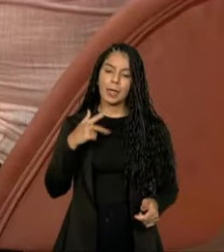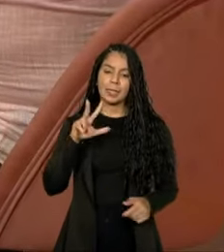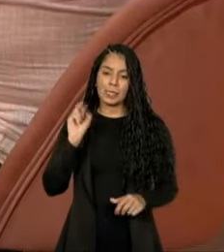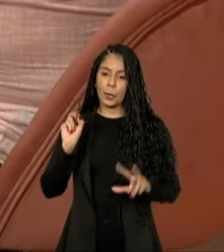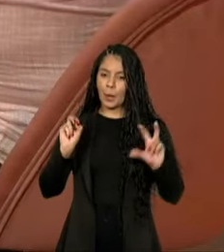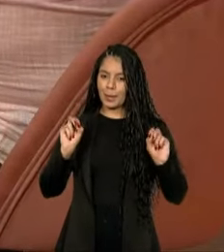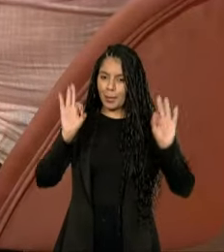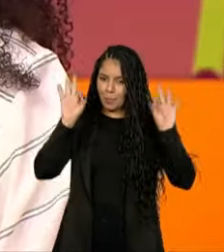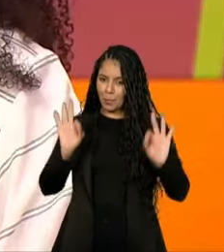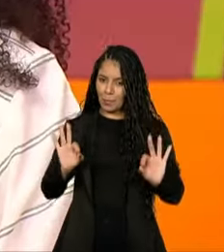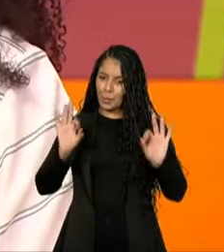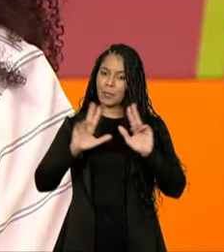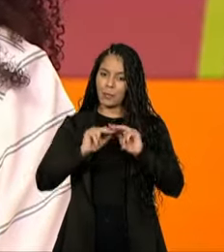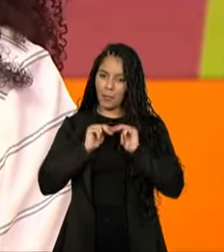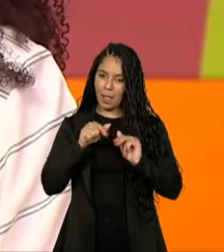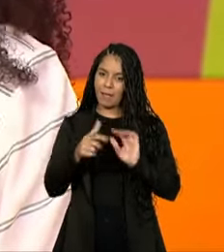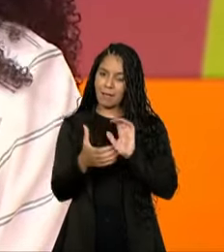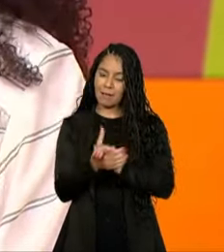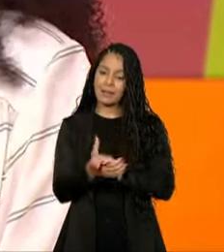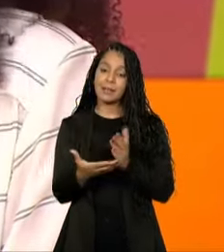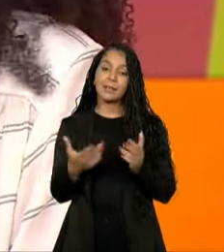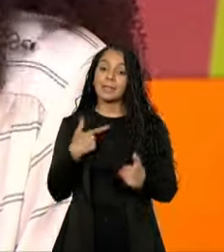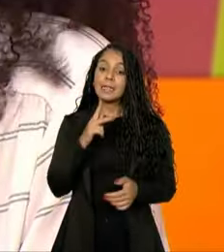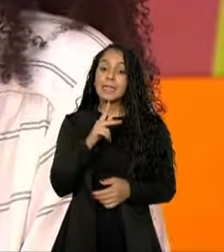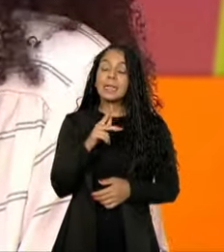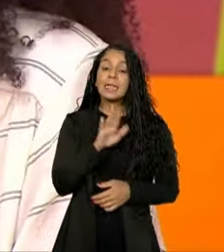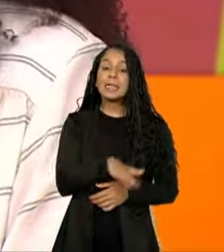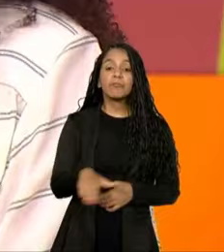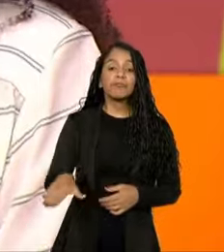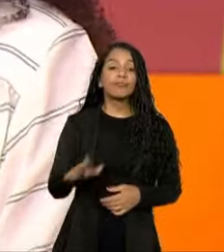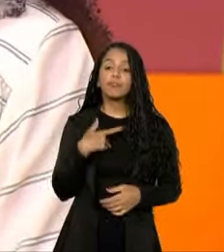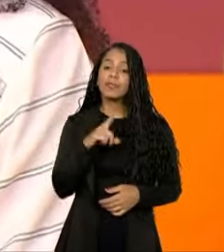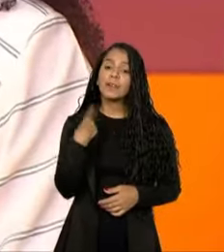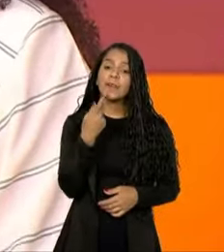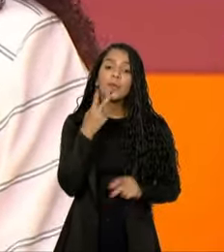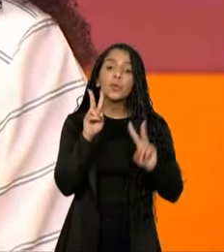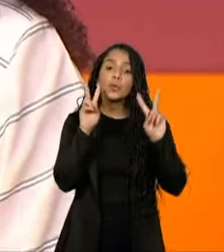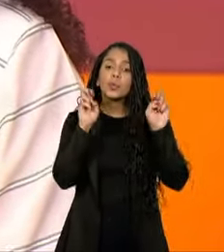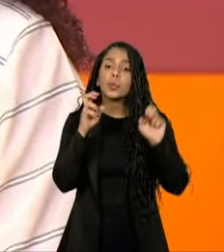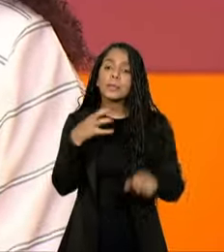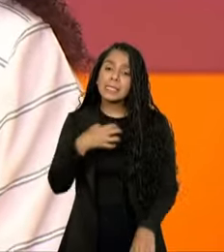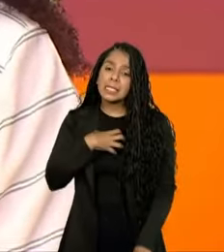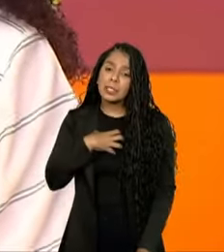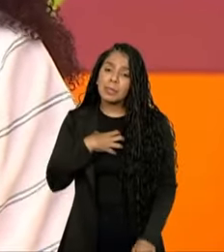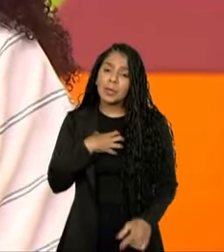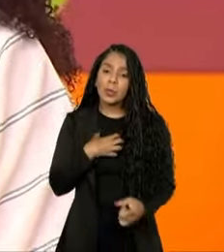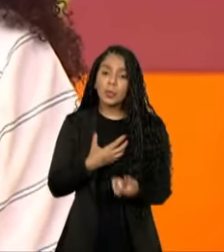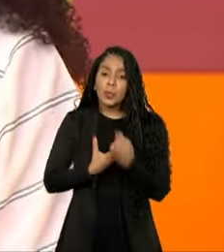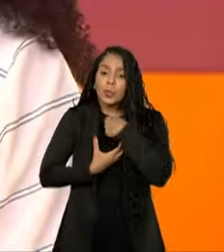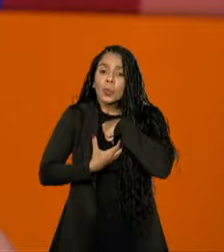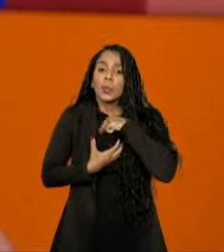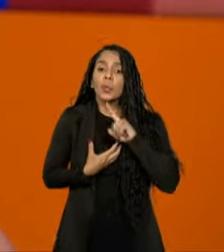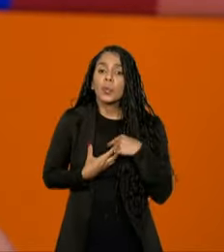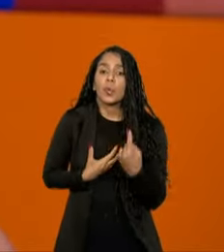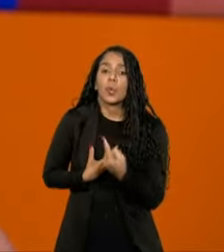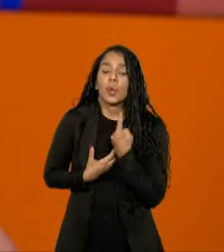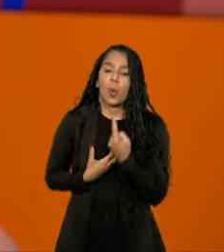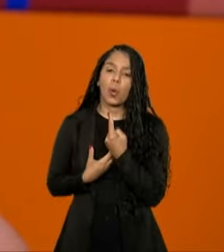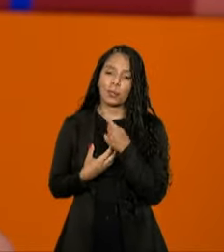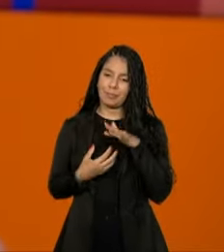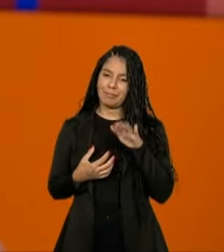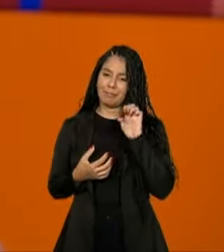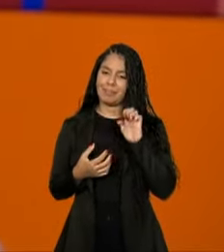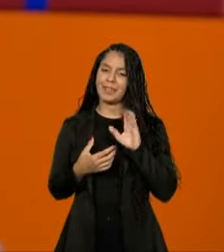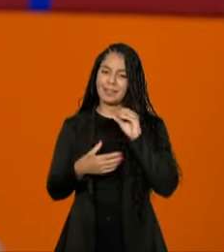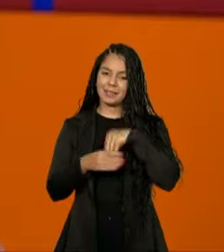né? E pela criança. Mas a gente está falando de um sentimento nosso, interno. Né? A gente não consegue. Melhora, né?